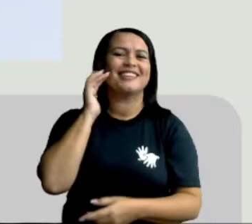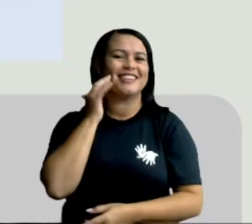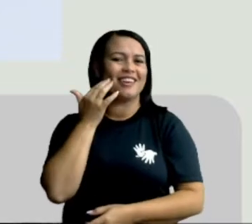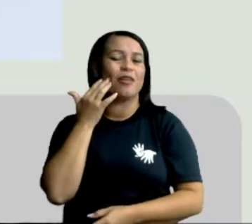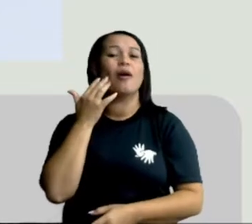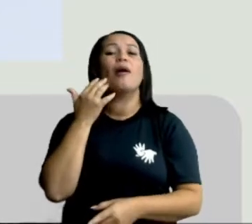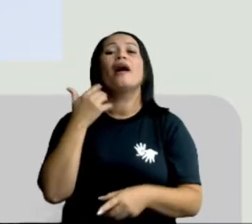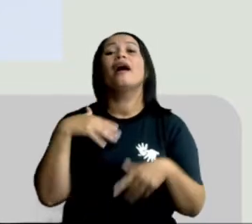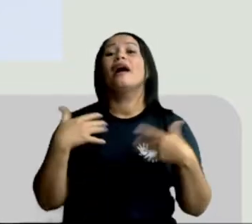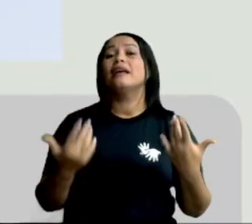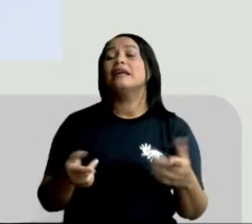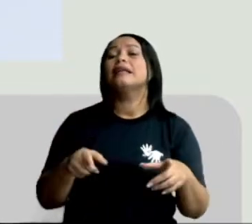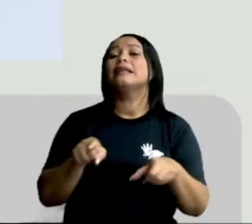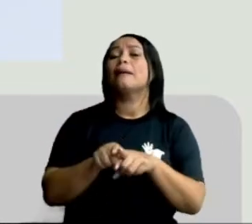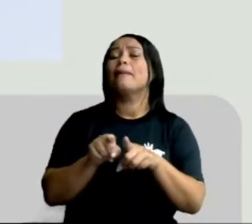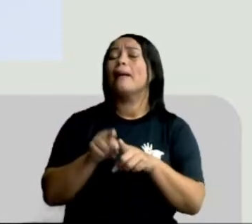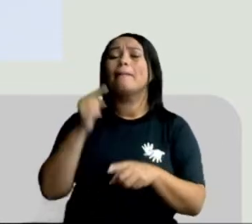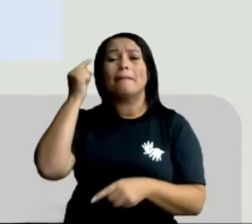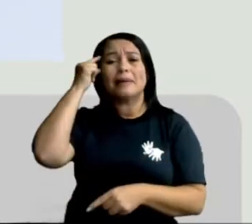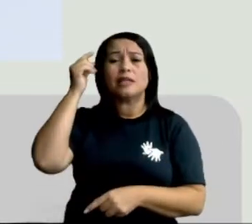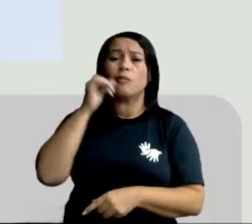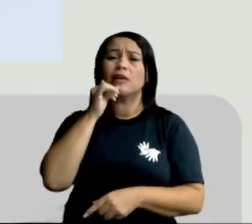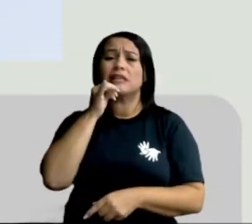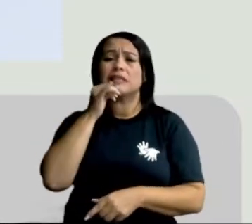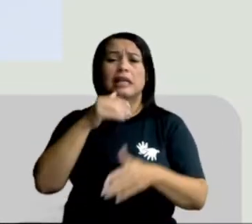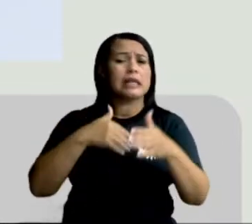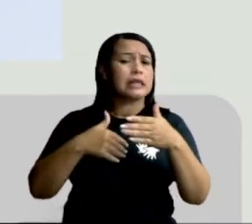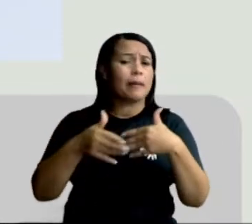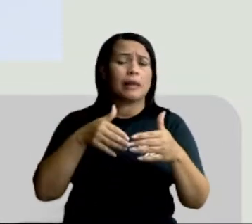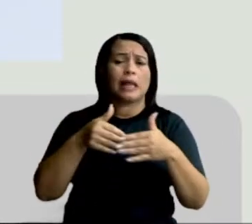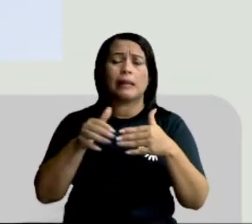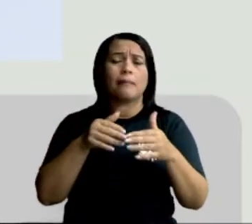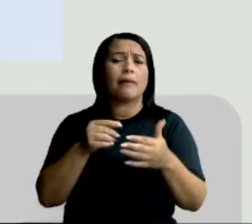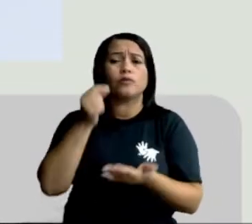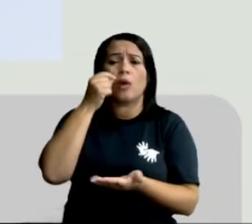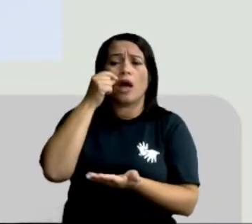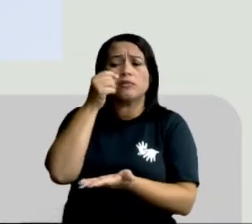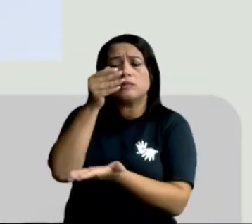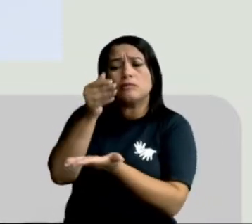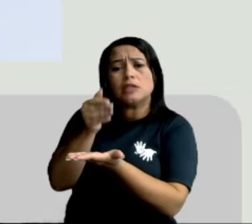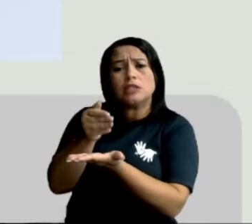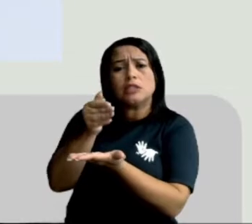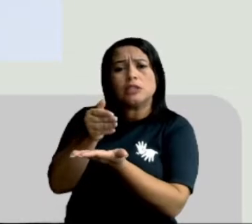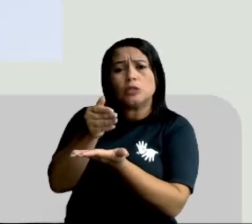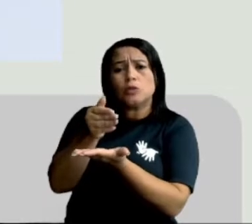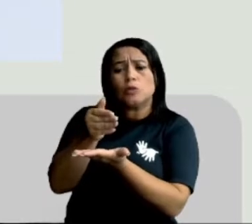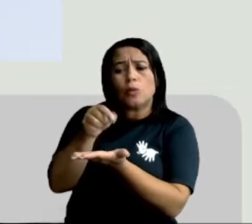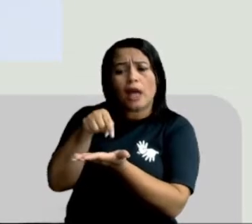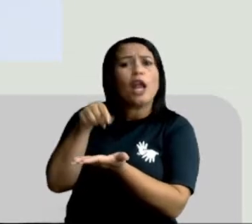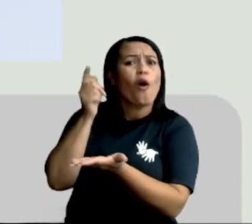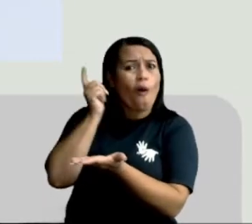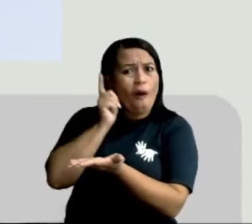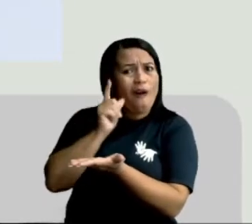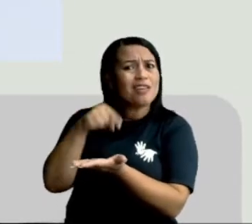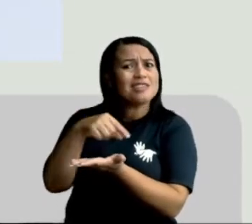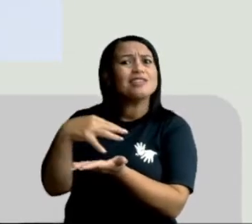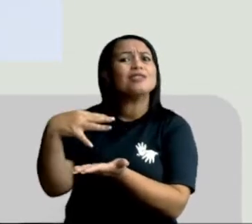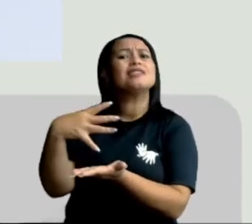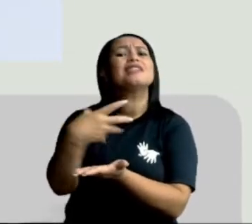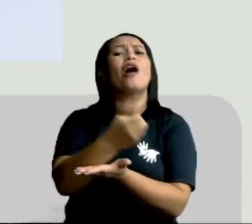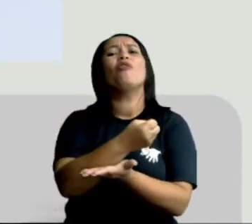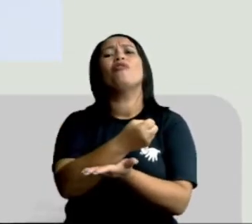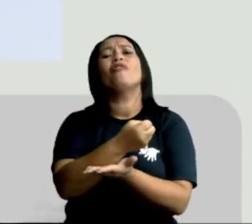certo? E tamanho não é documento. Independentemente do ratinho ser pequenininho, ele conseguiu